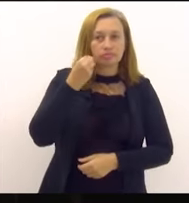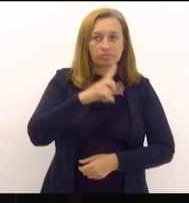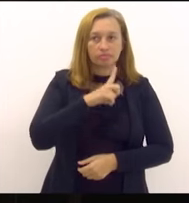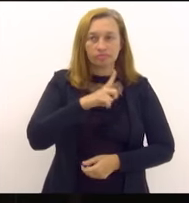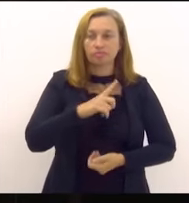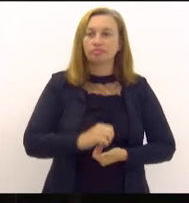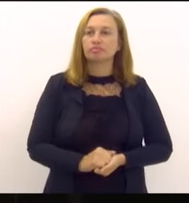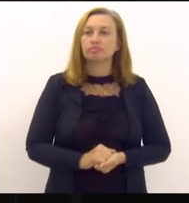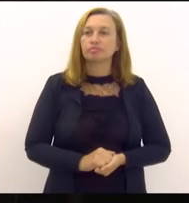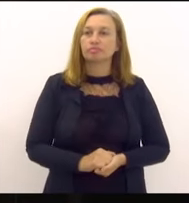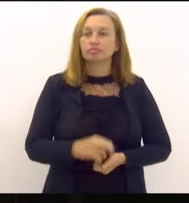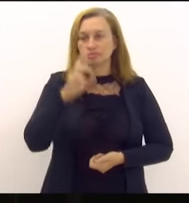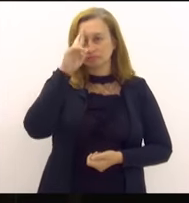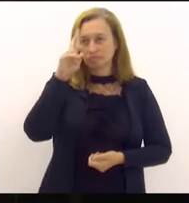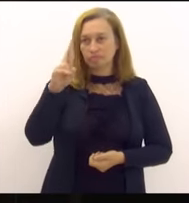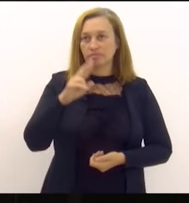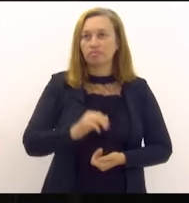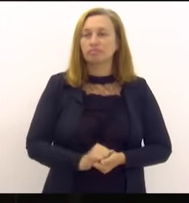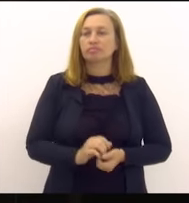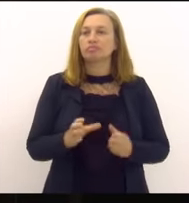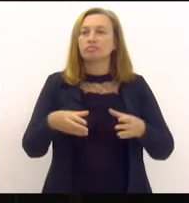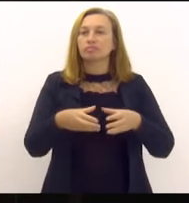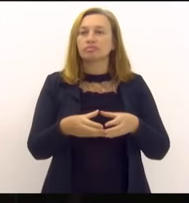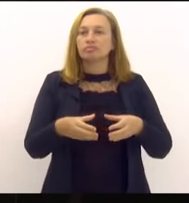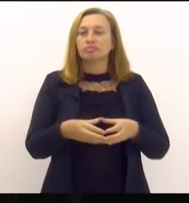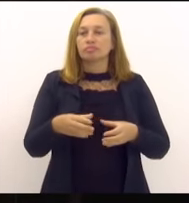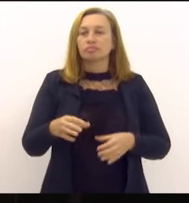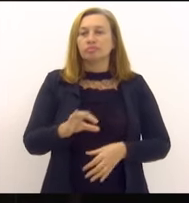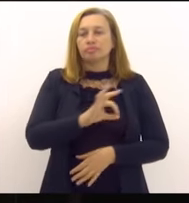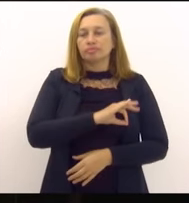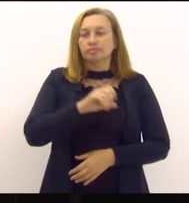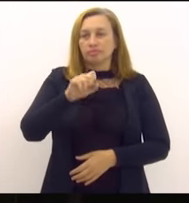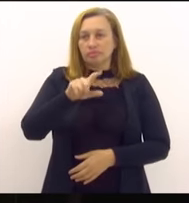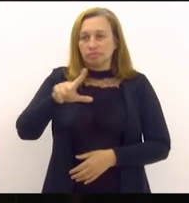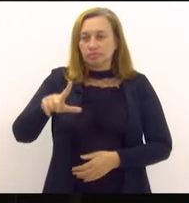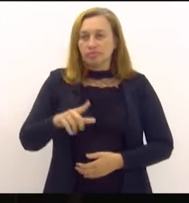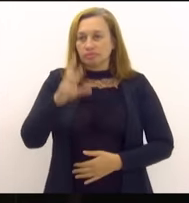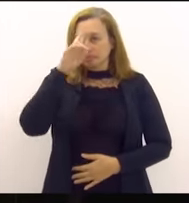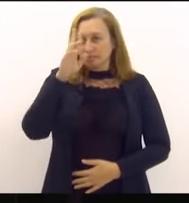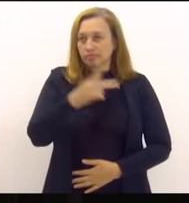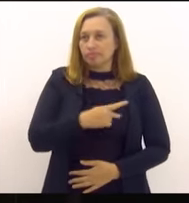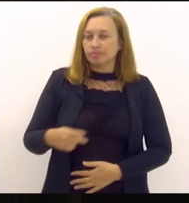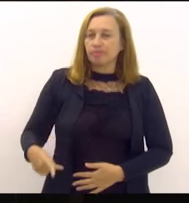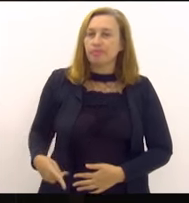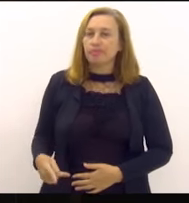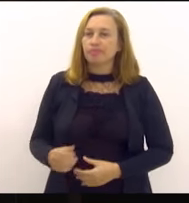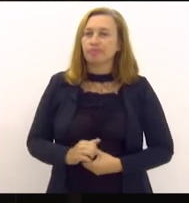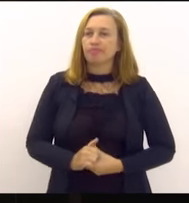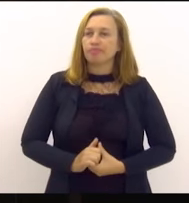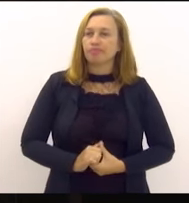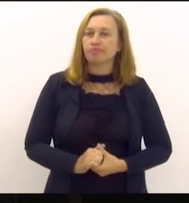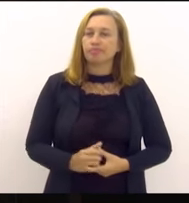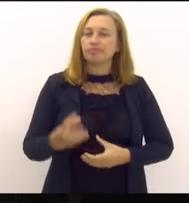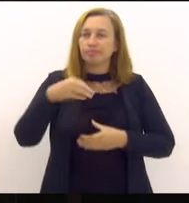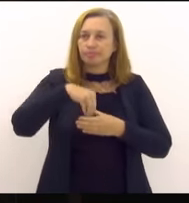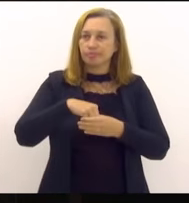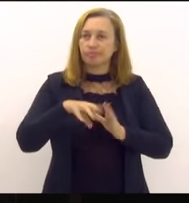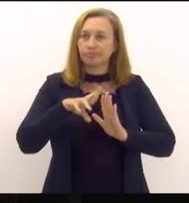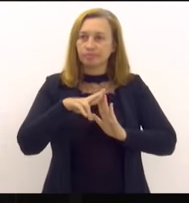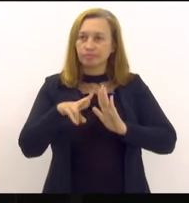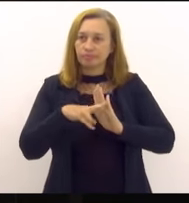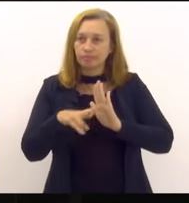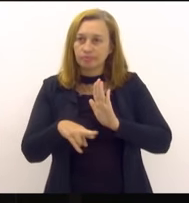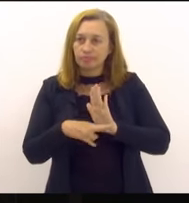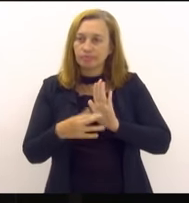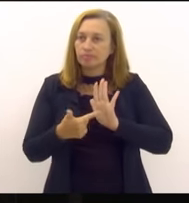a chefia e o comando da Polícia Civil. Senhor presidente, dentro desses critérios e